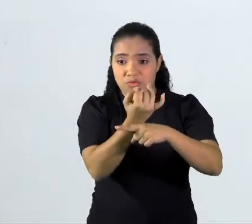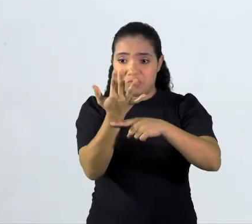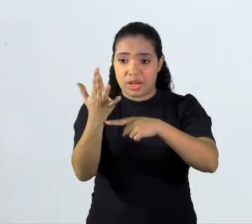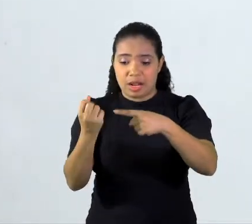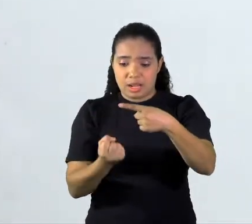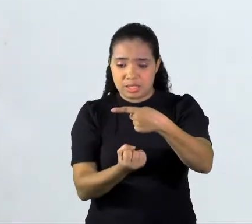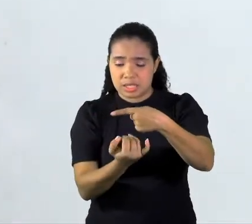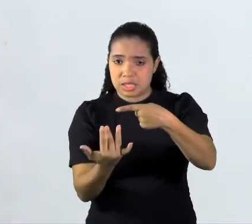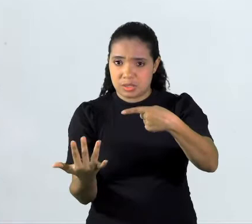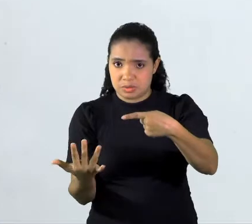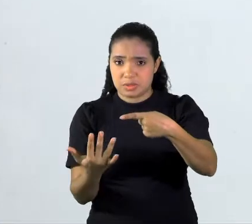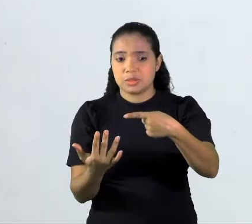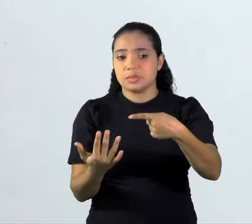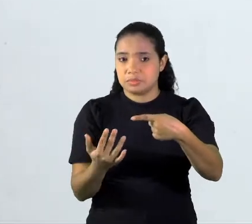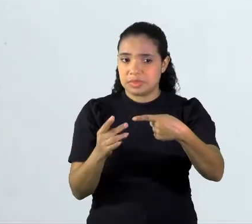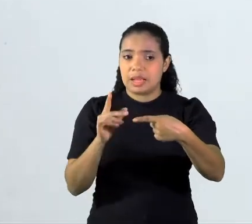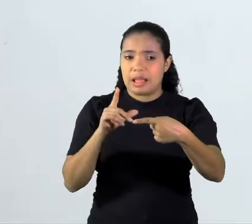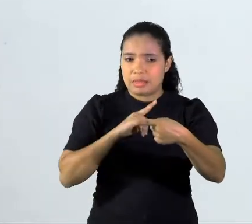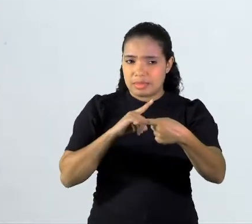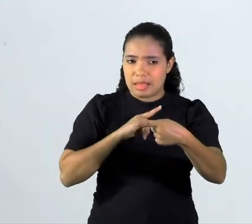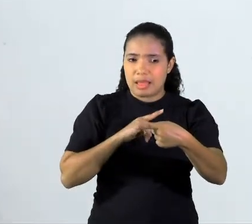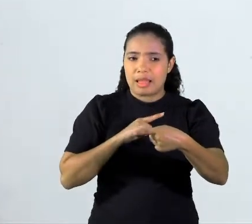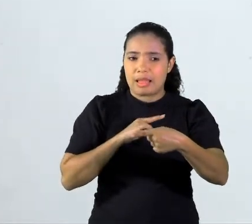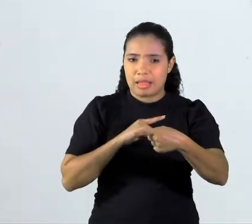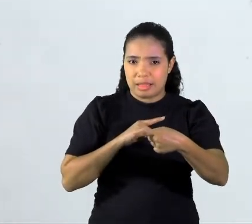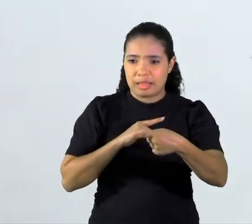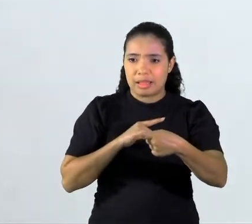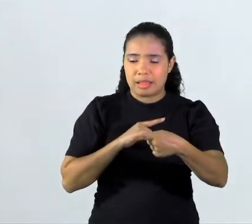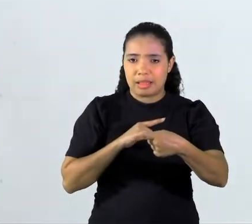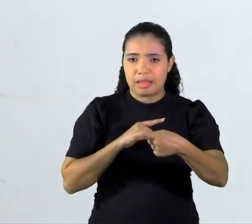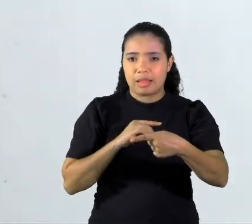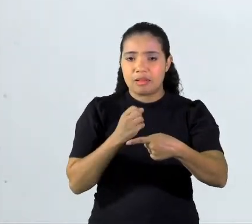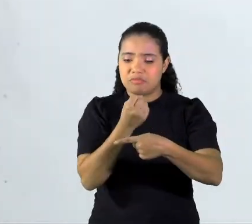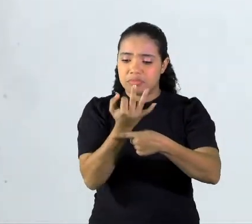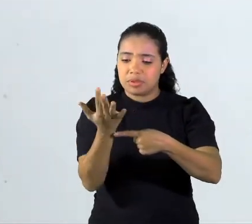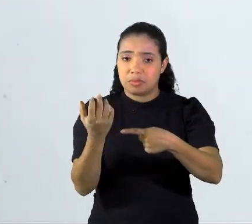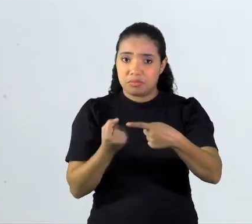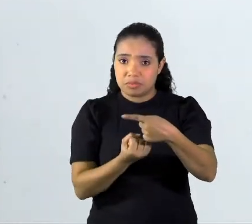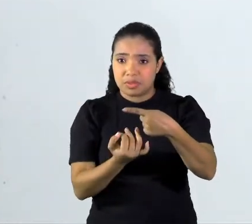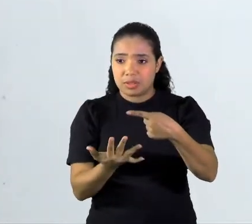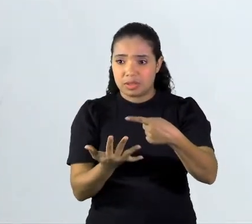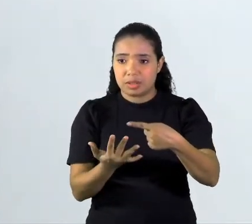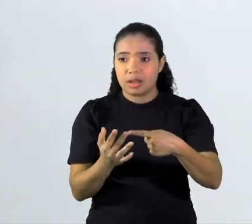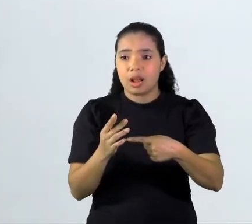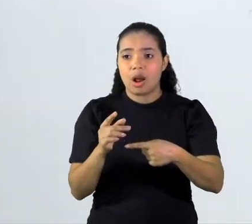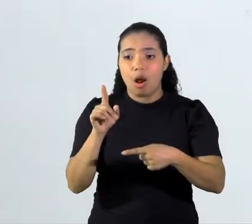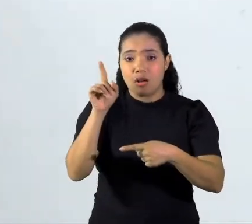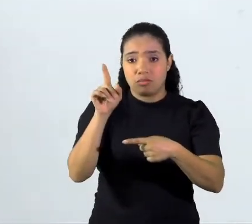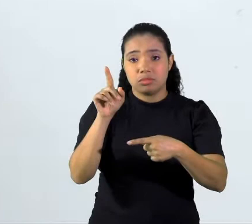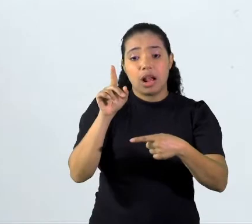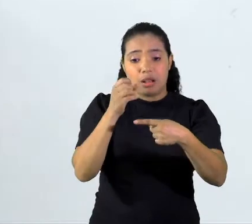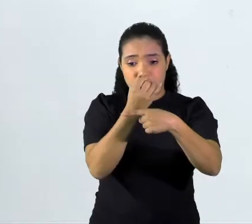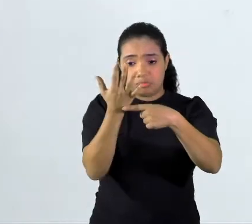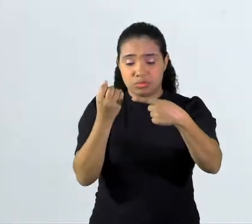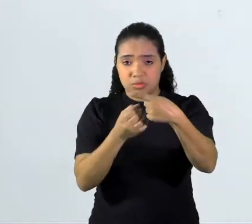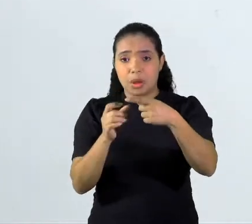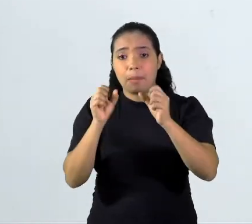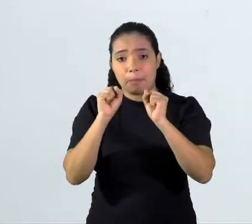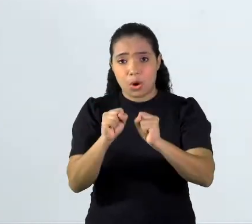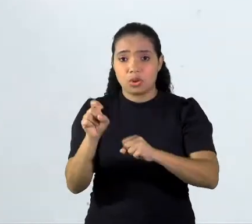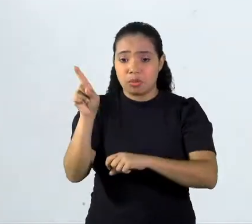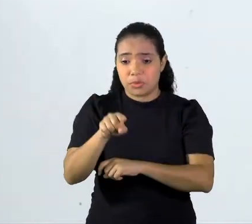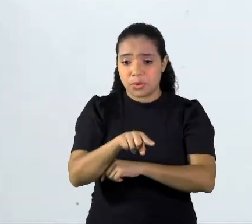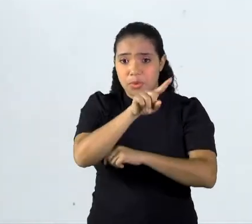fracionite. Vamos tentar resolver isso aqui então, ver como é que eu faço? Simples, se é uma proporção eu posso multiplicar cruzado. Então eu